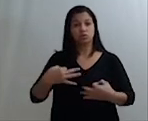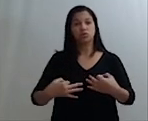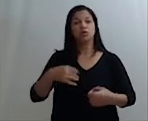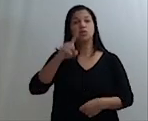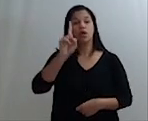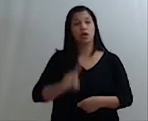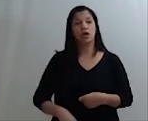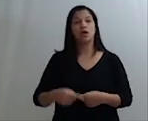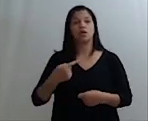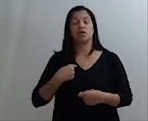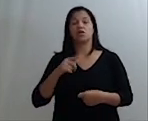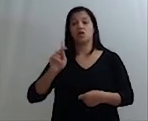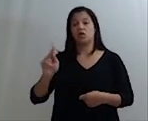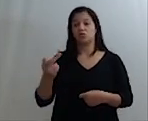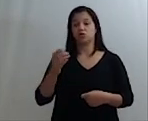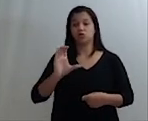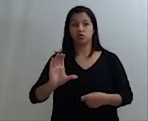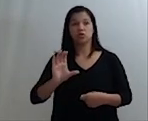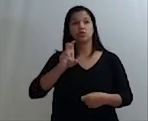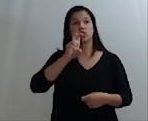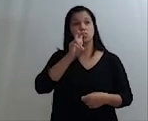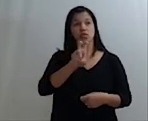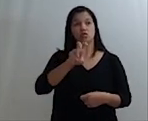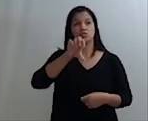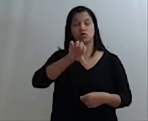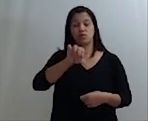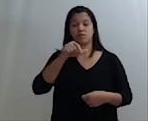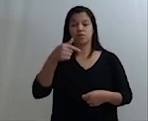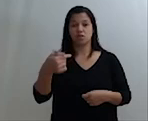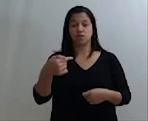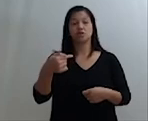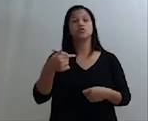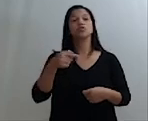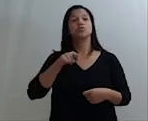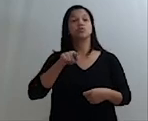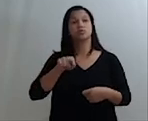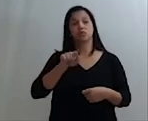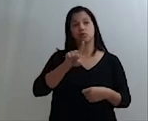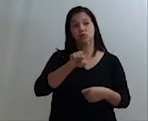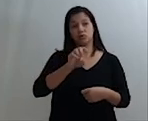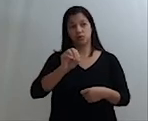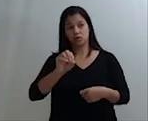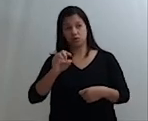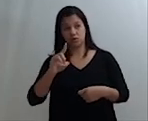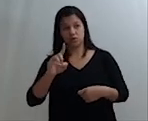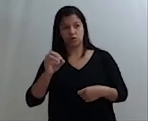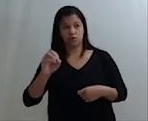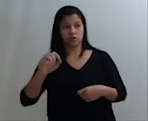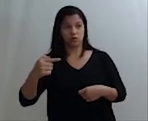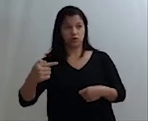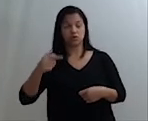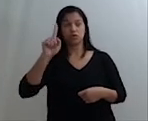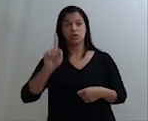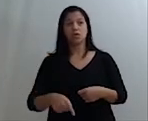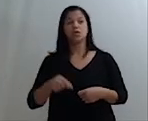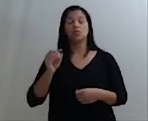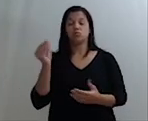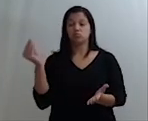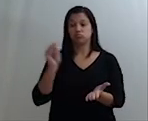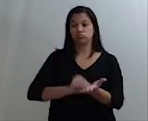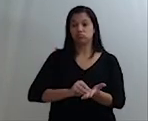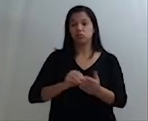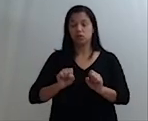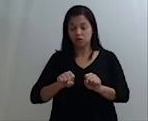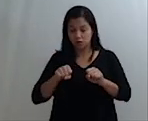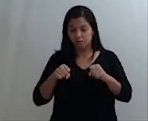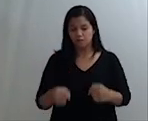número 597 eh 107 ocorre que foi constatado pela defesa que